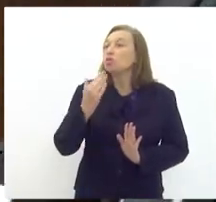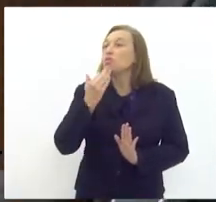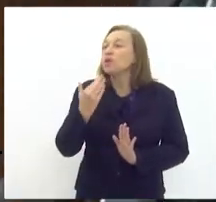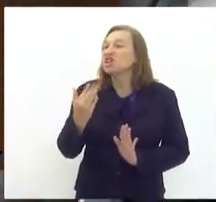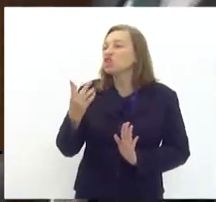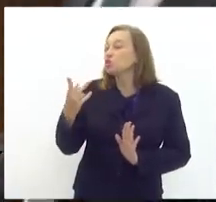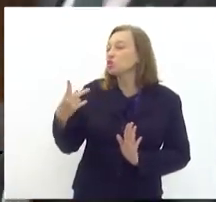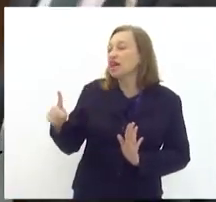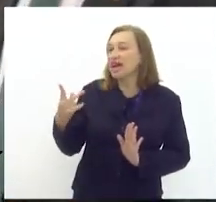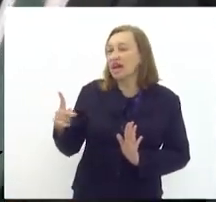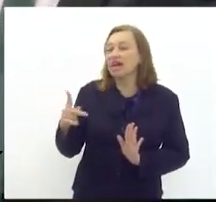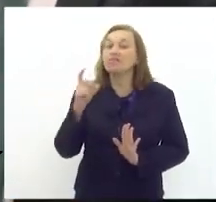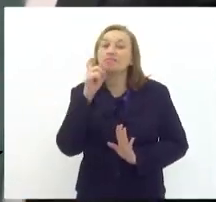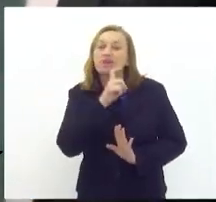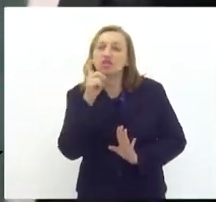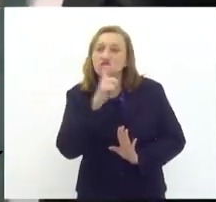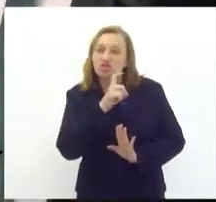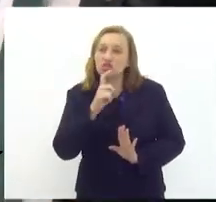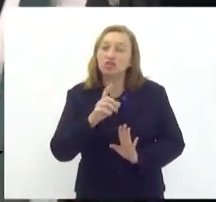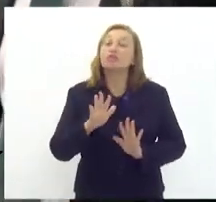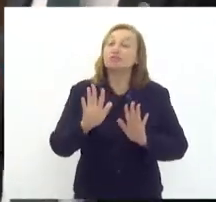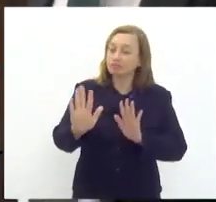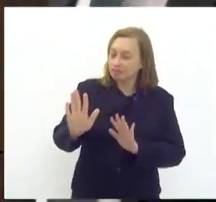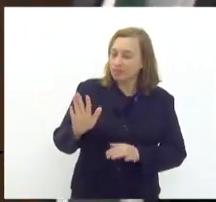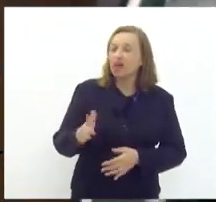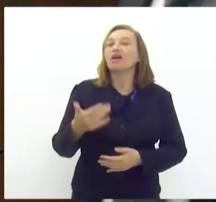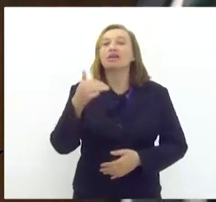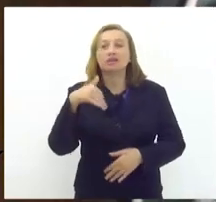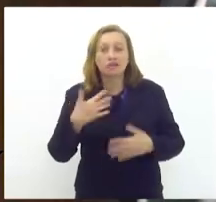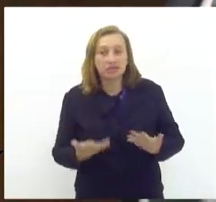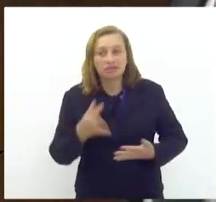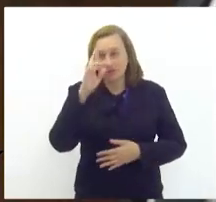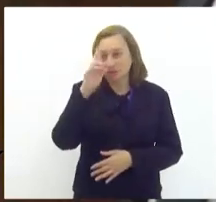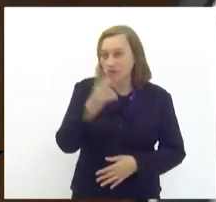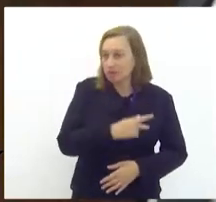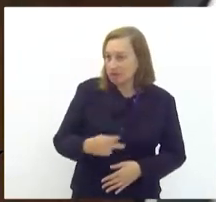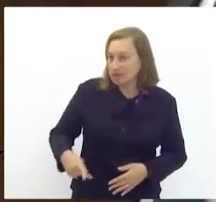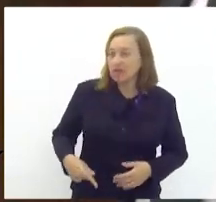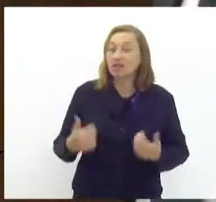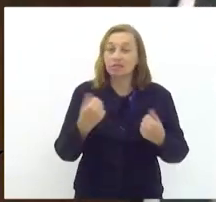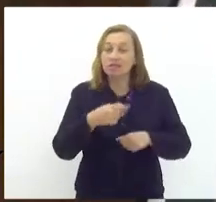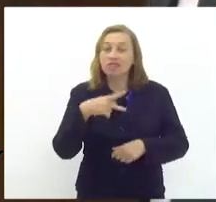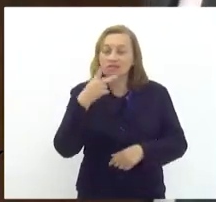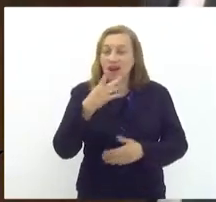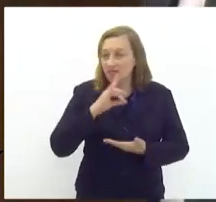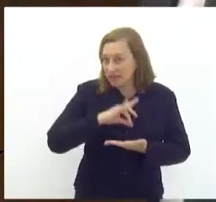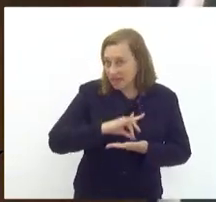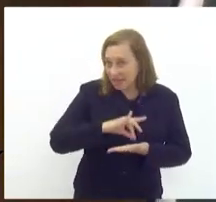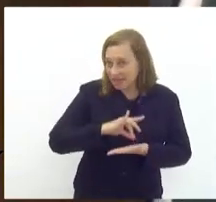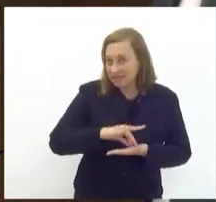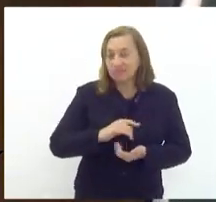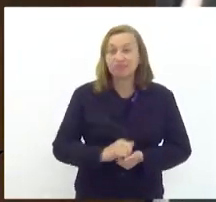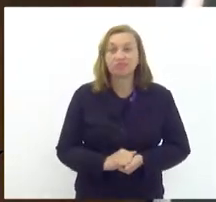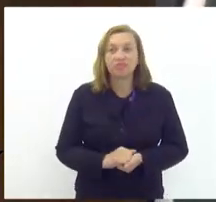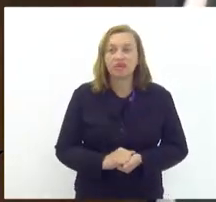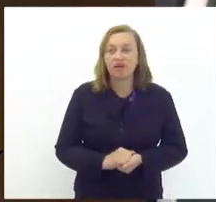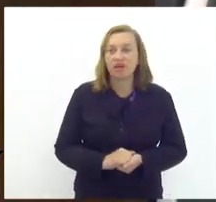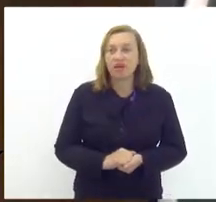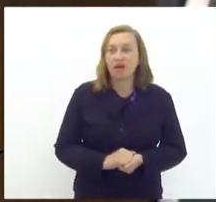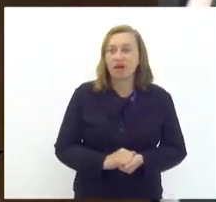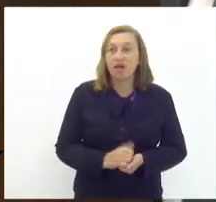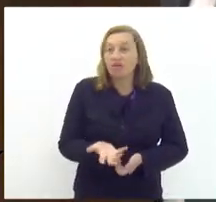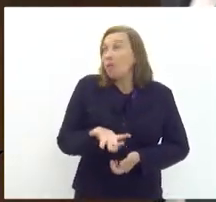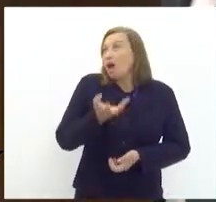um mentiroso vamos concluir por favor Além disso Presidente preciso trazer verdade é impressionante